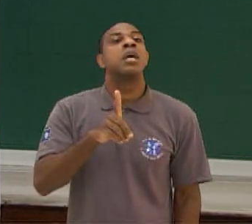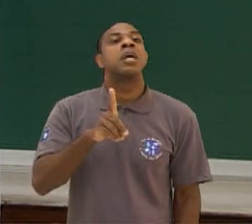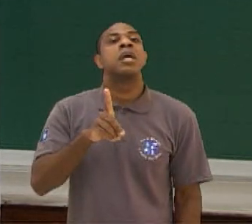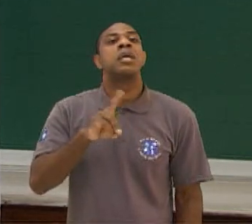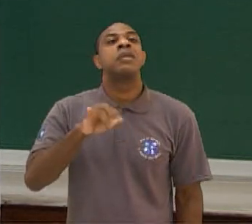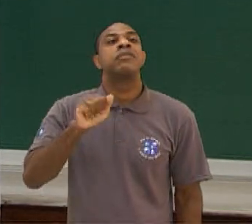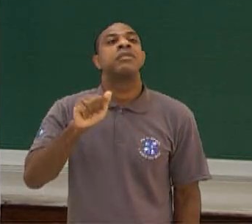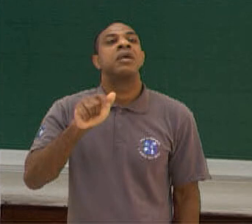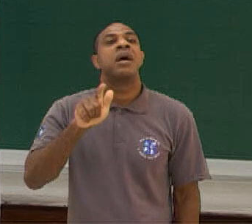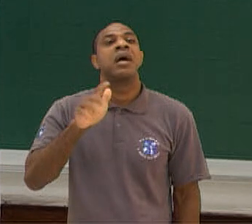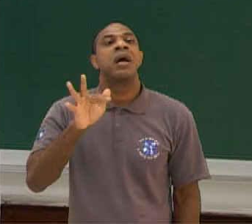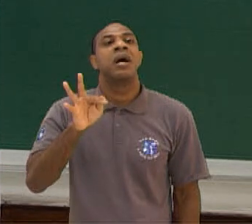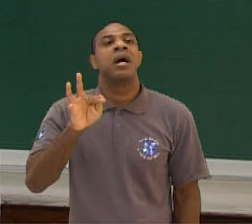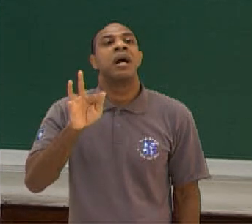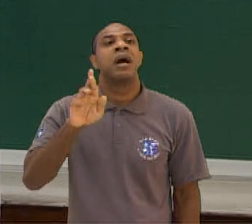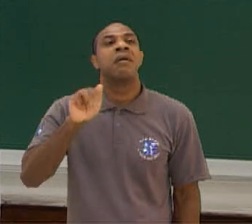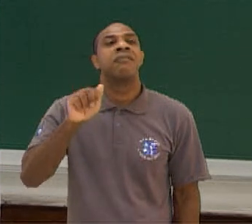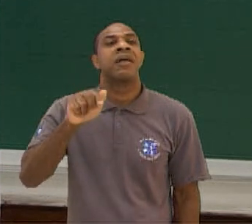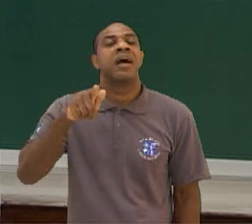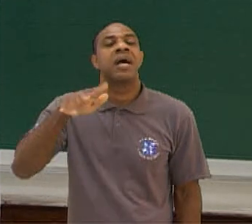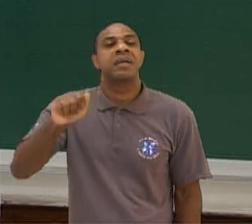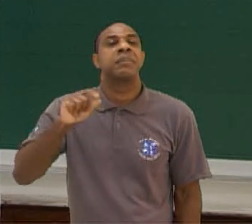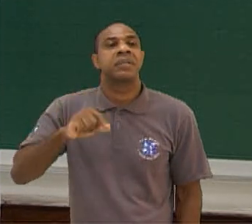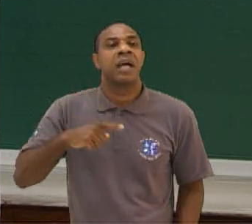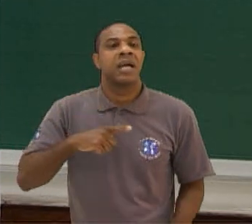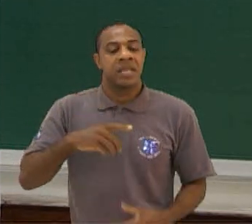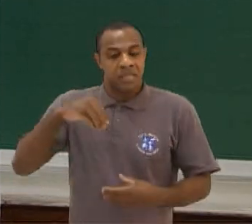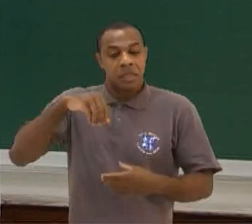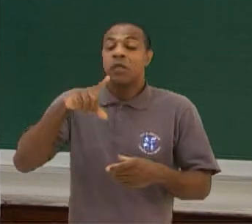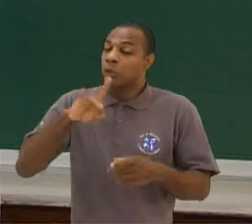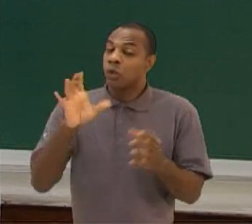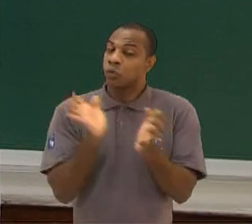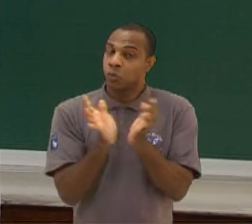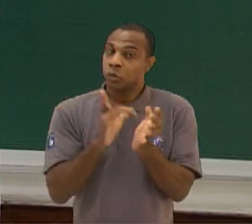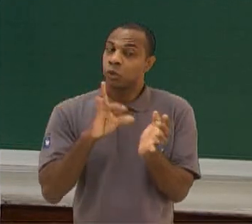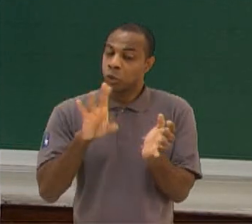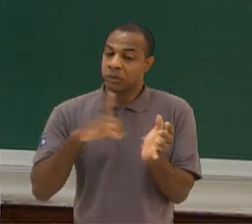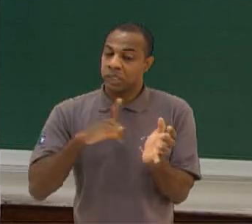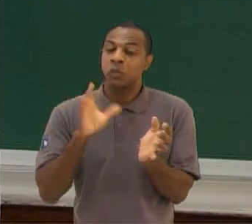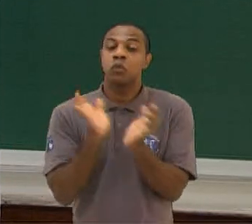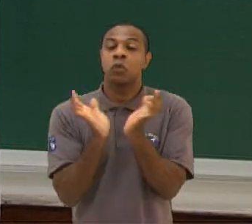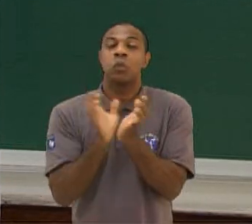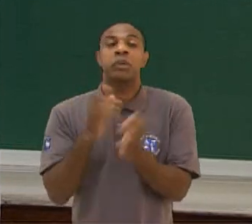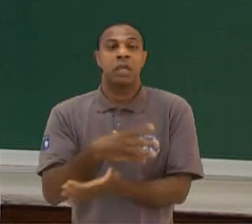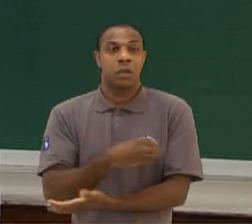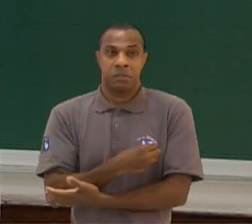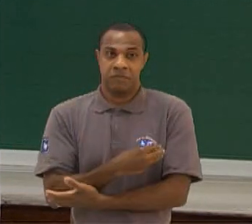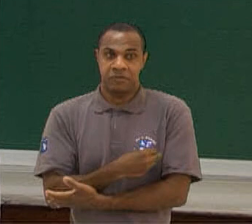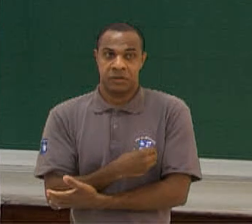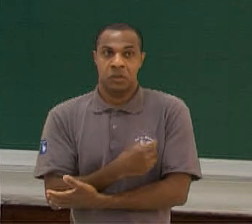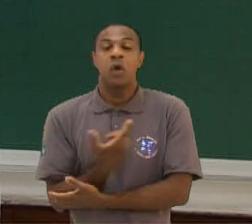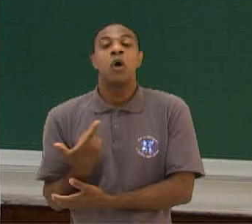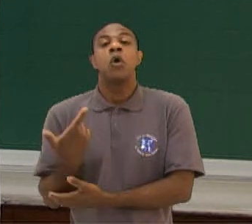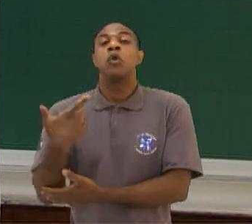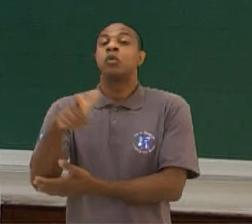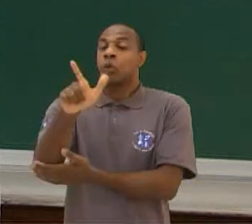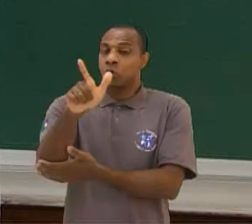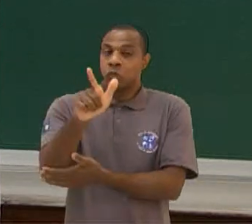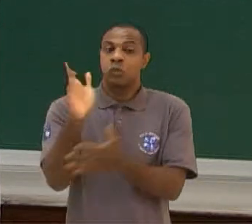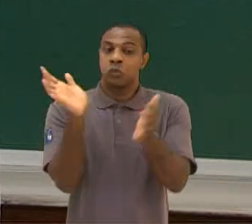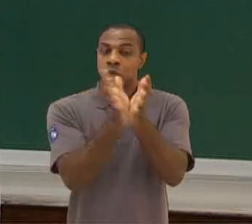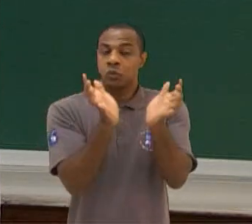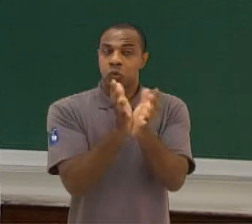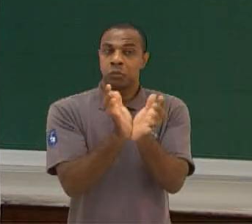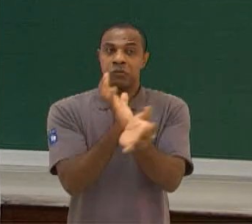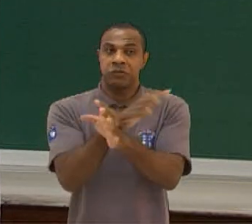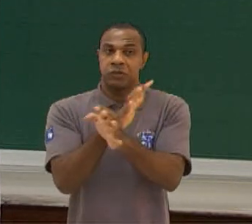mamíferos temos um músculo, ele está presente somente nos mamíferos, tá? Então, nos outros vertebrados não vai ter a presença do diafragma,